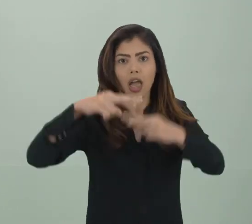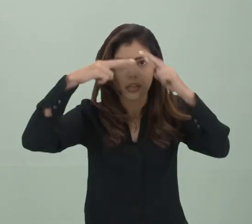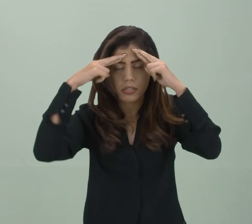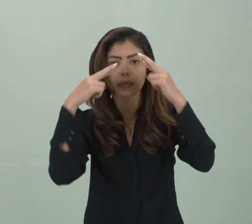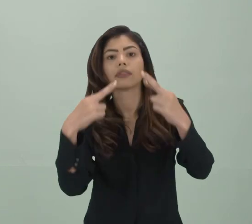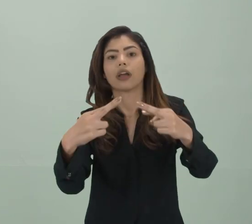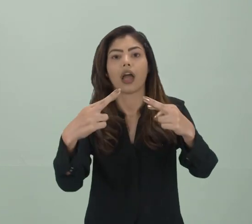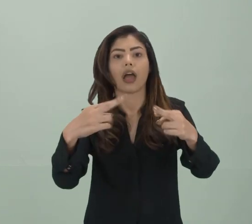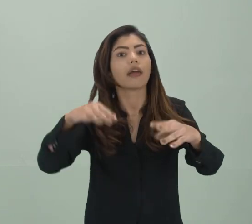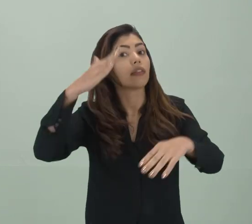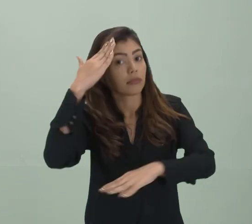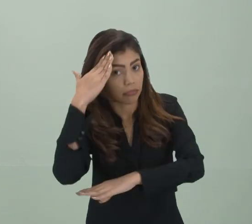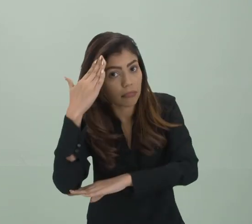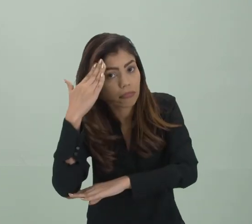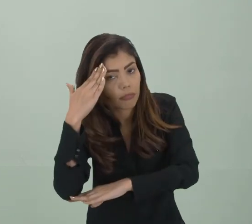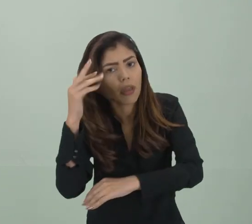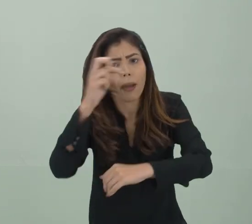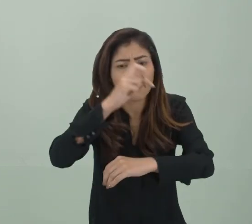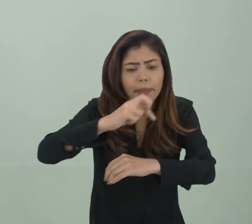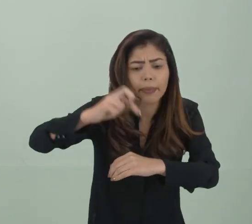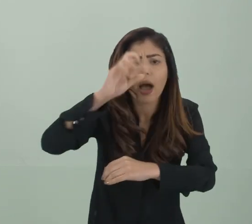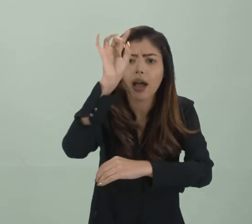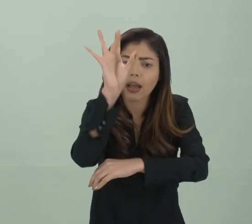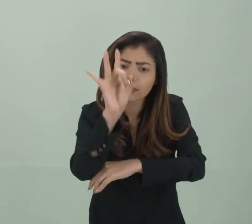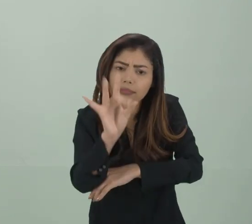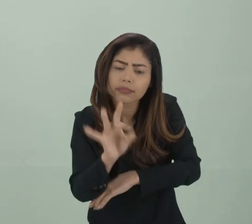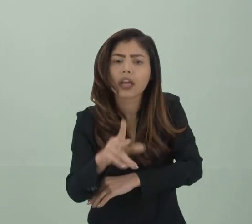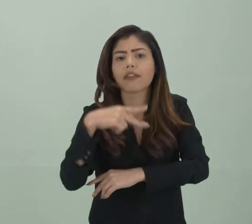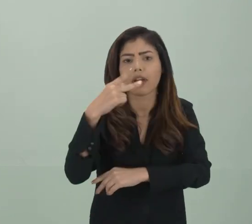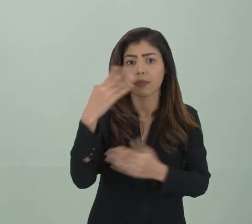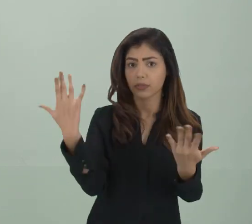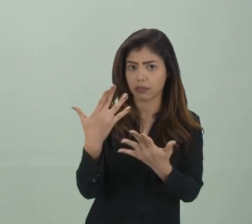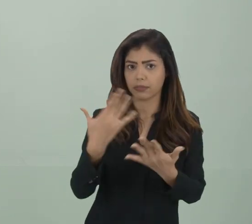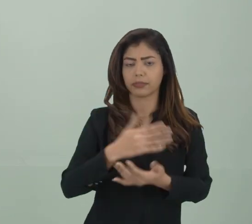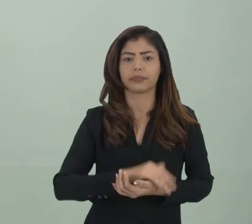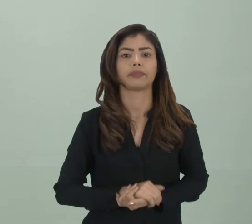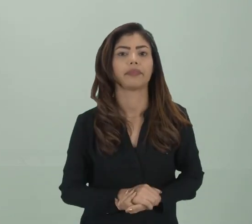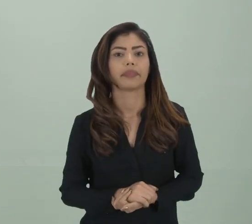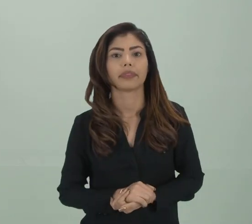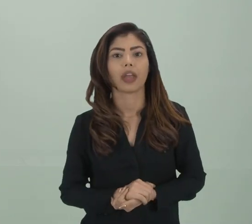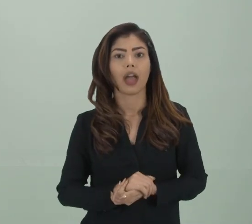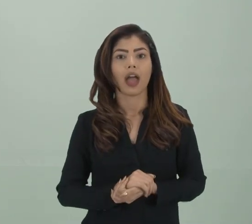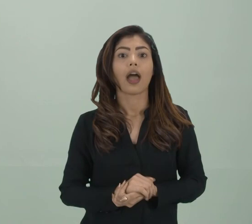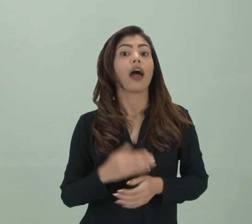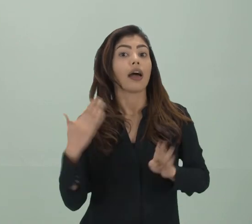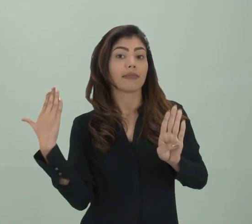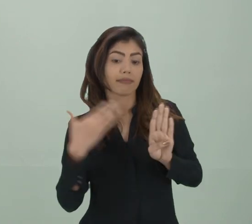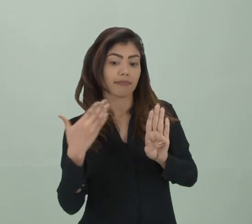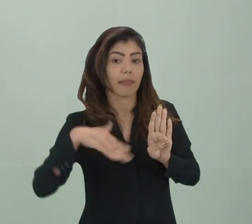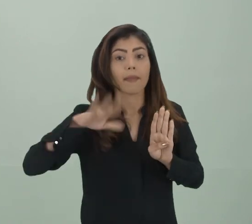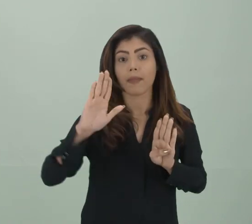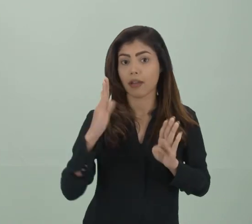respeitar, compreender, analisar todos os fatores que falamos aqui agora. Para